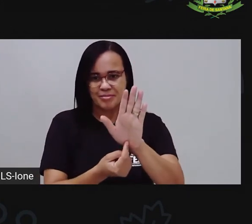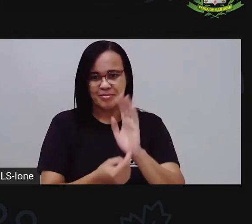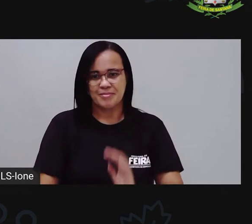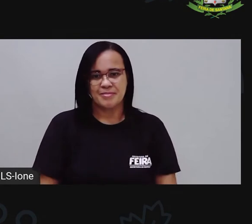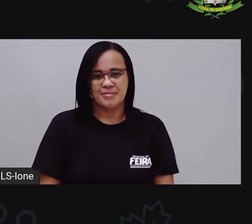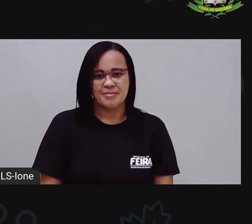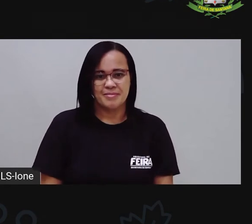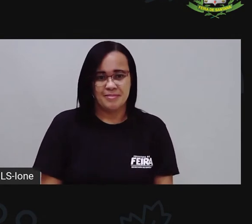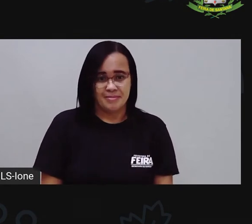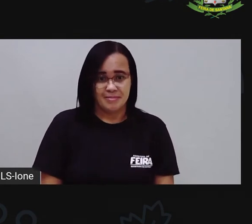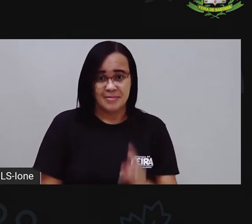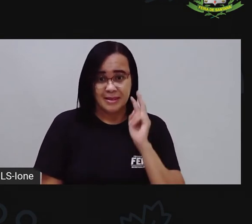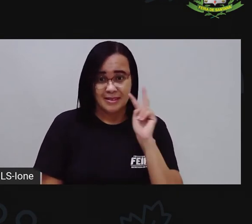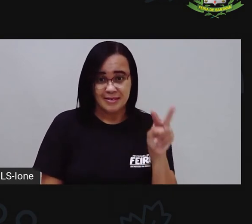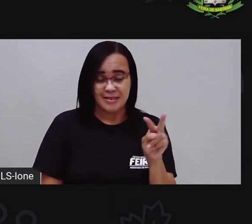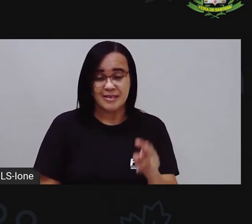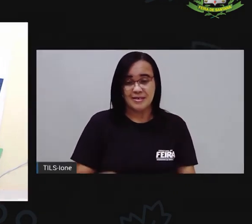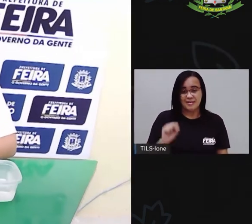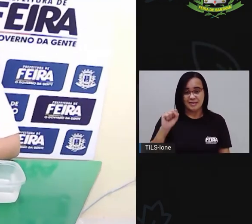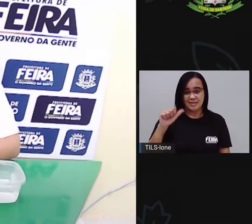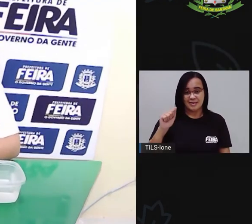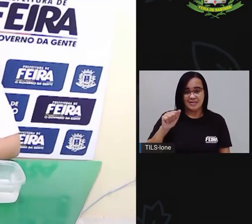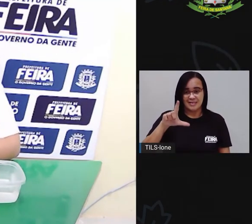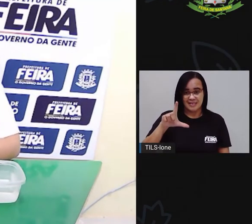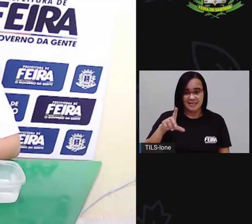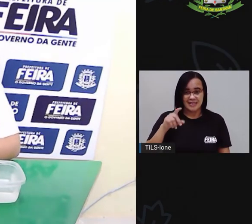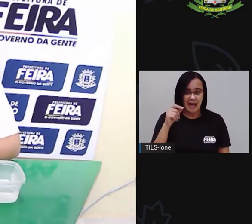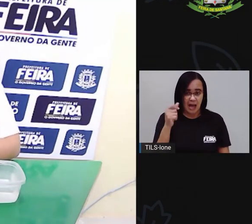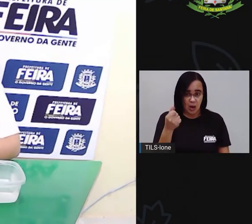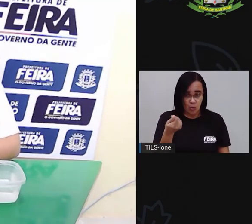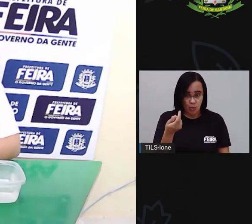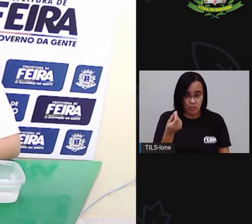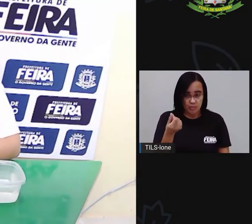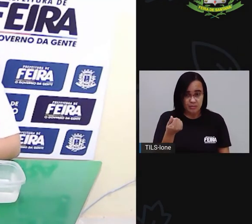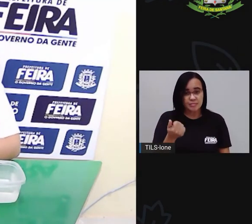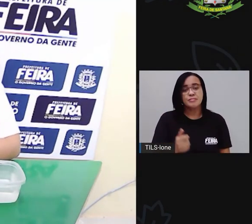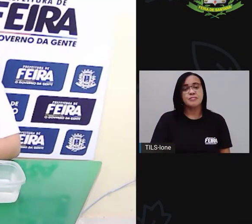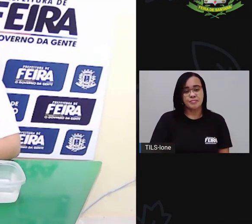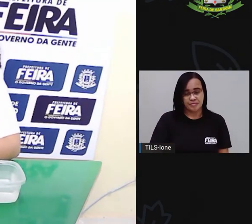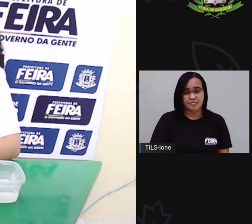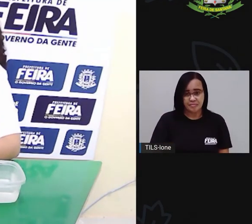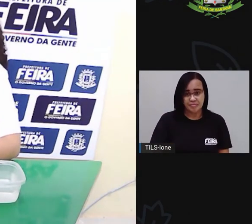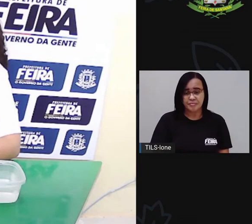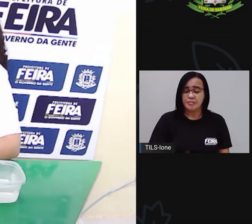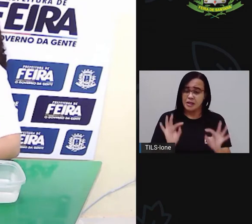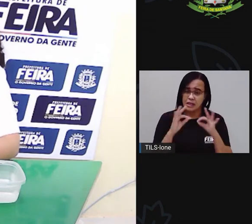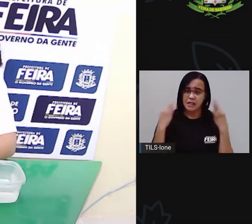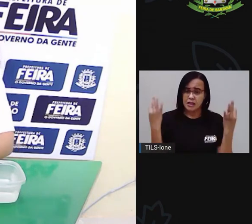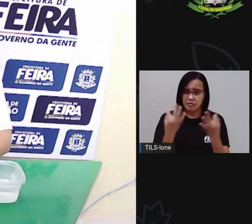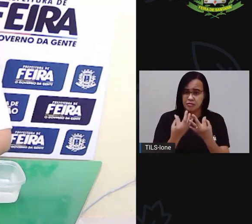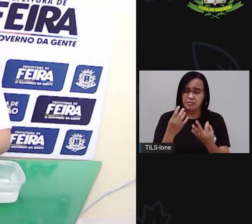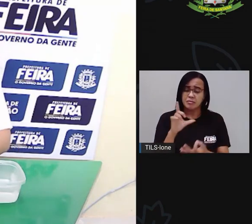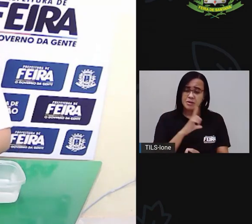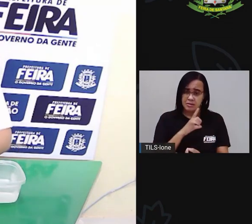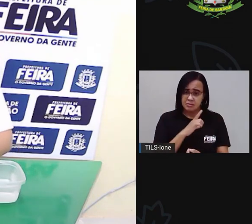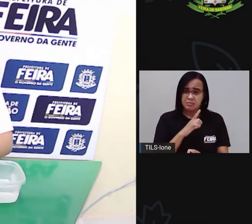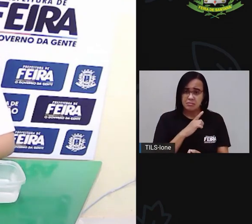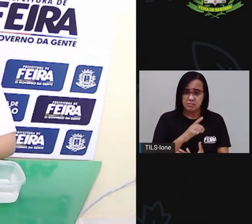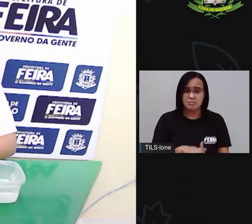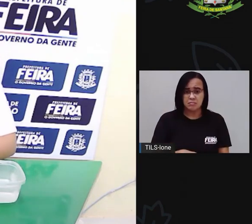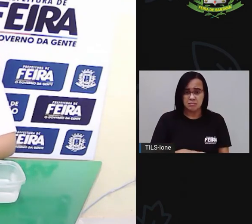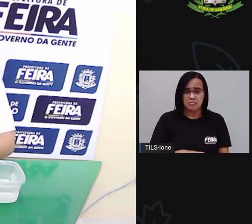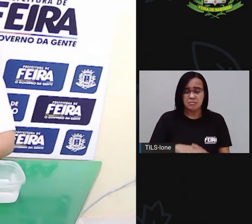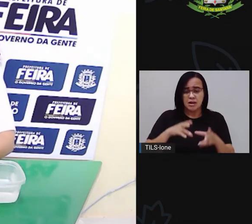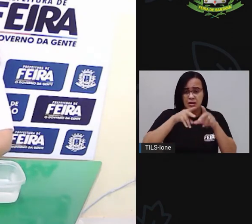Então, aqui, o sal, né? E aí você pode usar o sal que sua família costuma utilizar. A